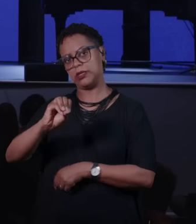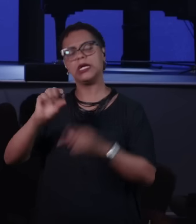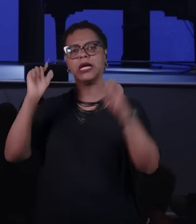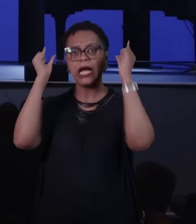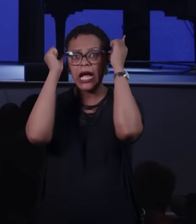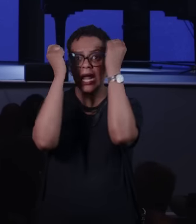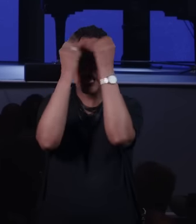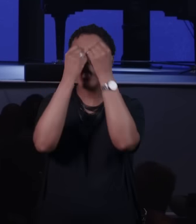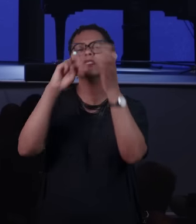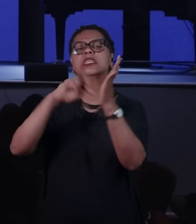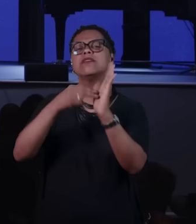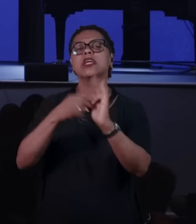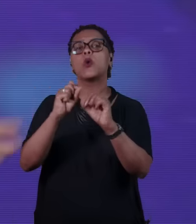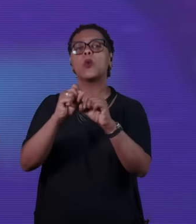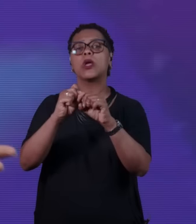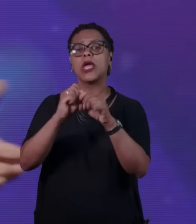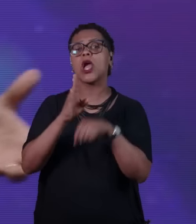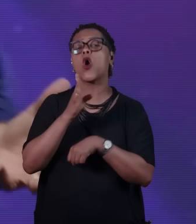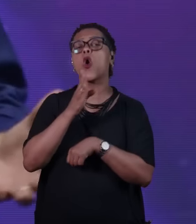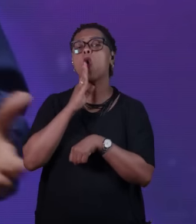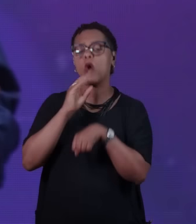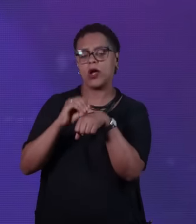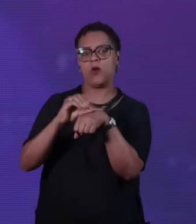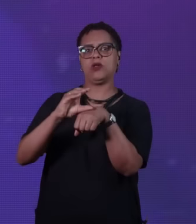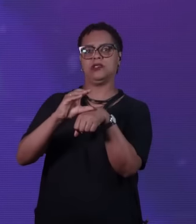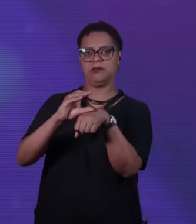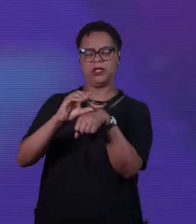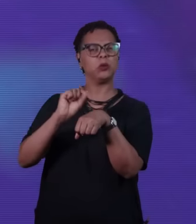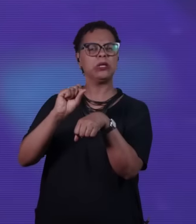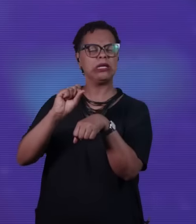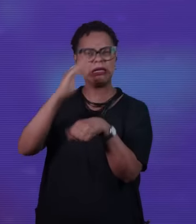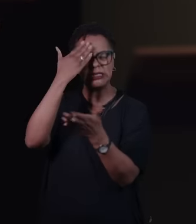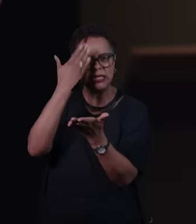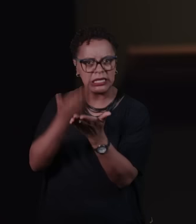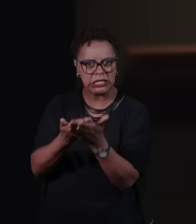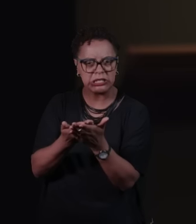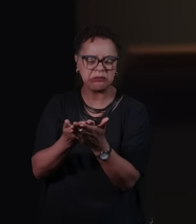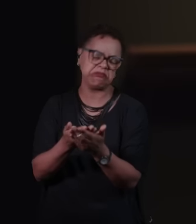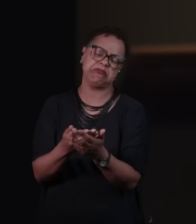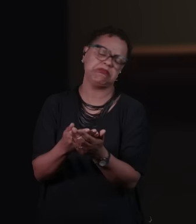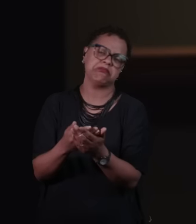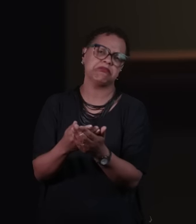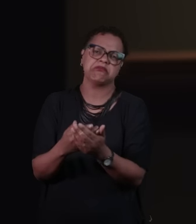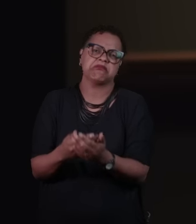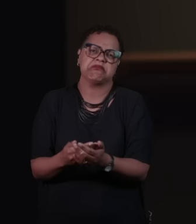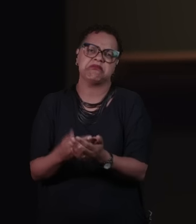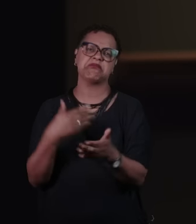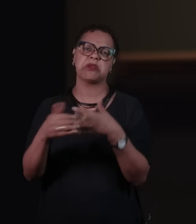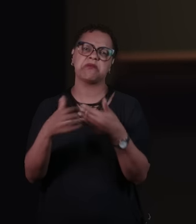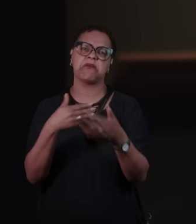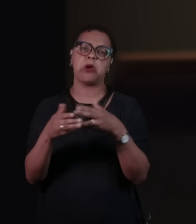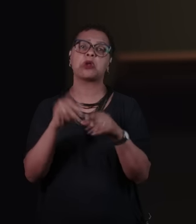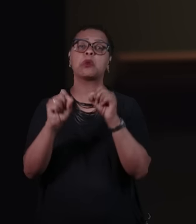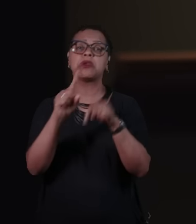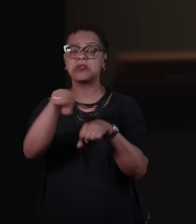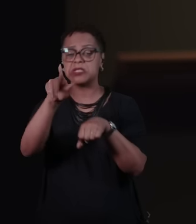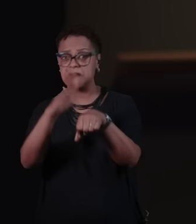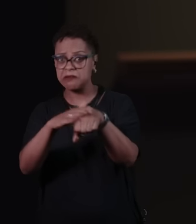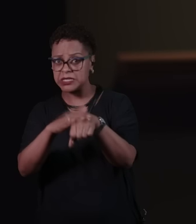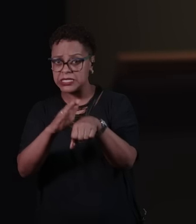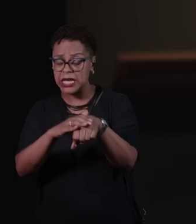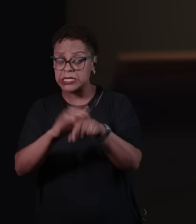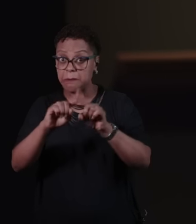é conhecimento. E o que os gnósticos acreditavam? Que não importa o que você fizesse na carne, desde